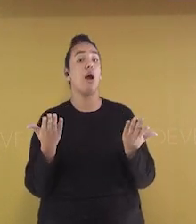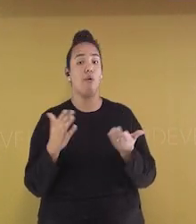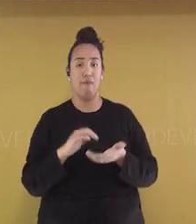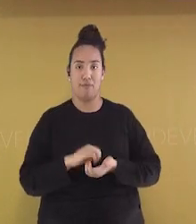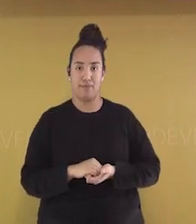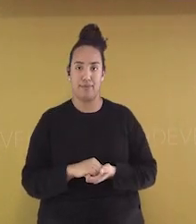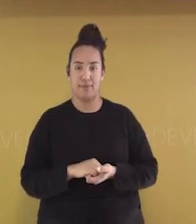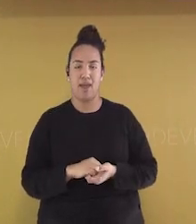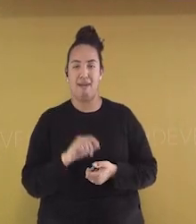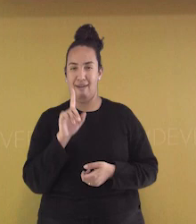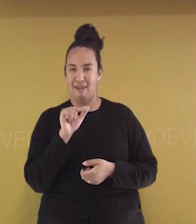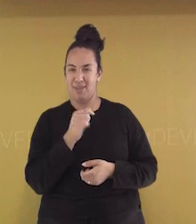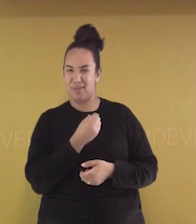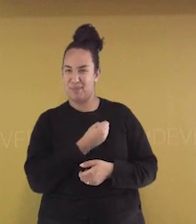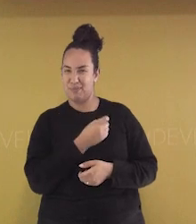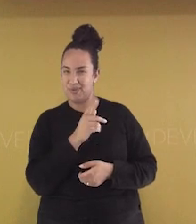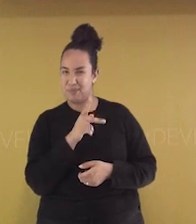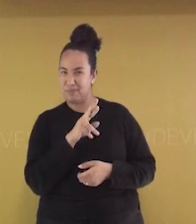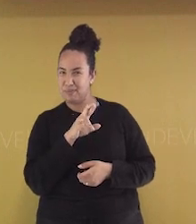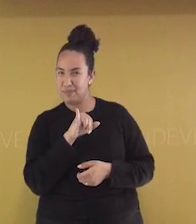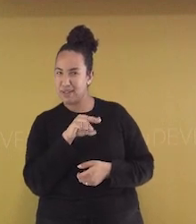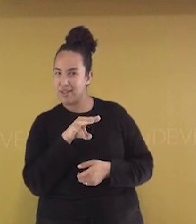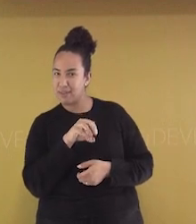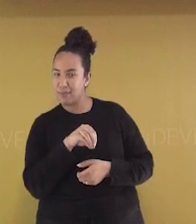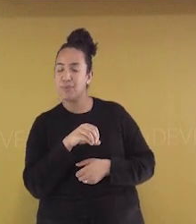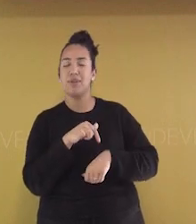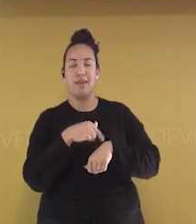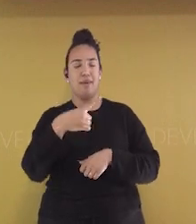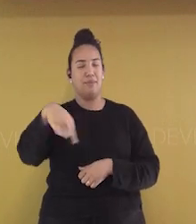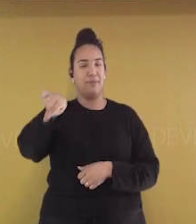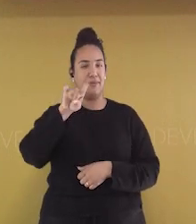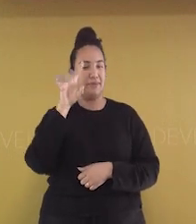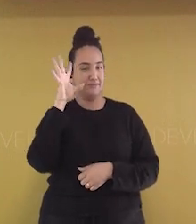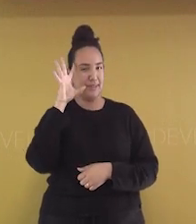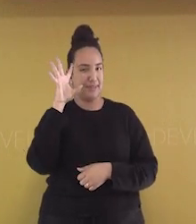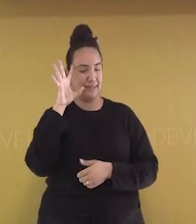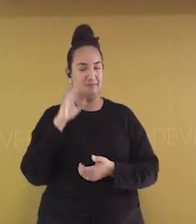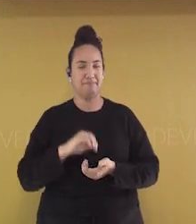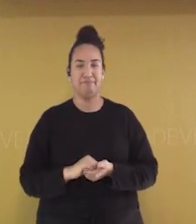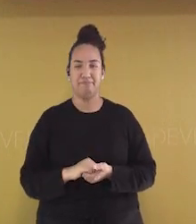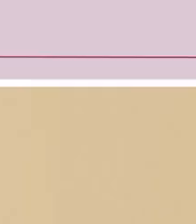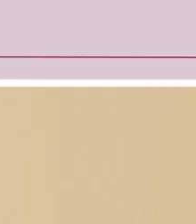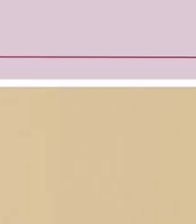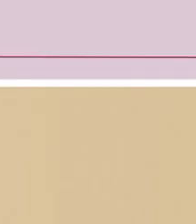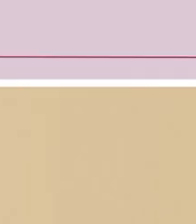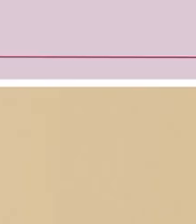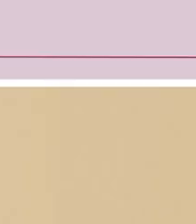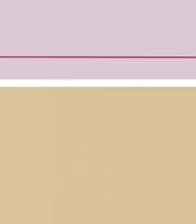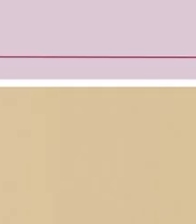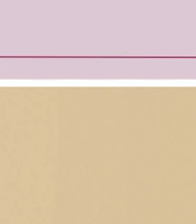dele? Será que ele é o número primo? Vou dar um tempo para vocês pensarem.